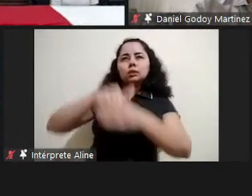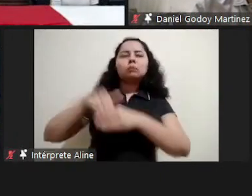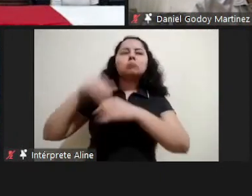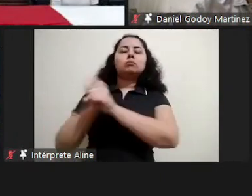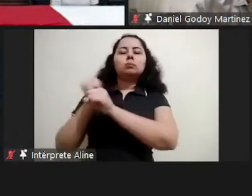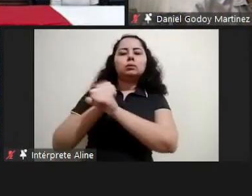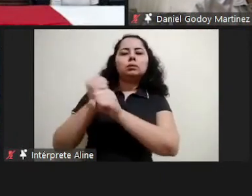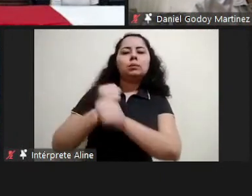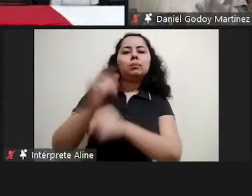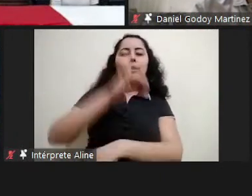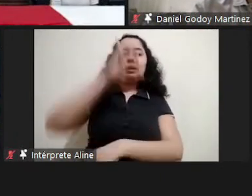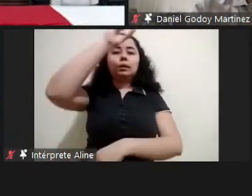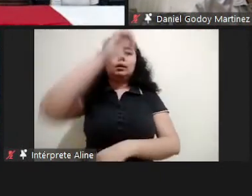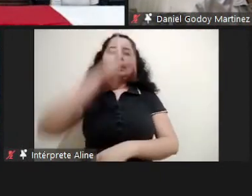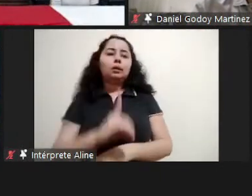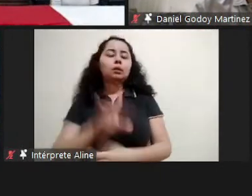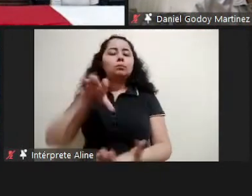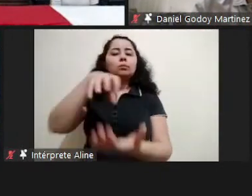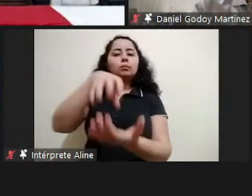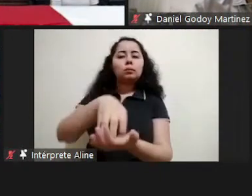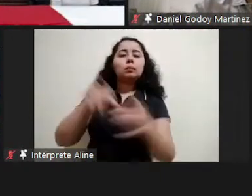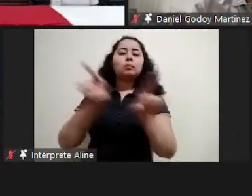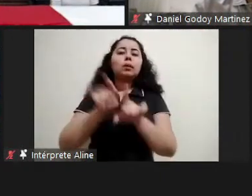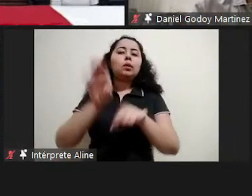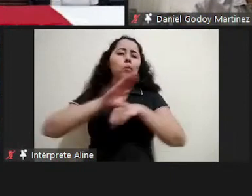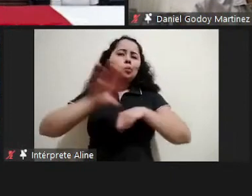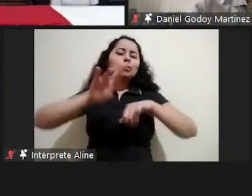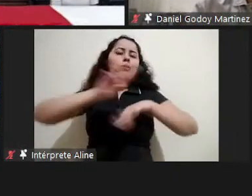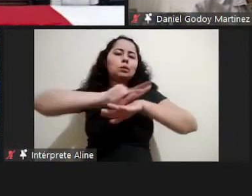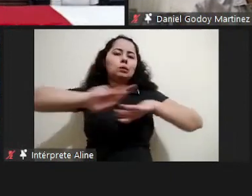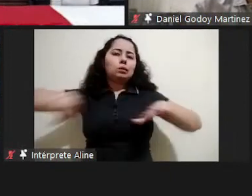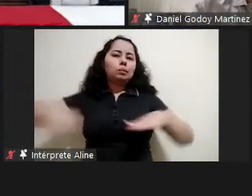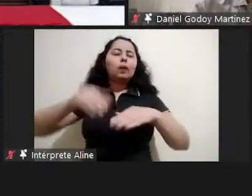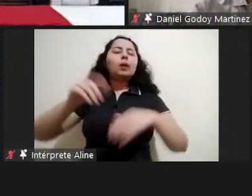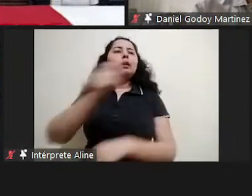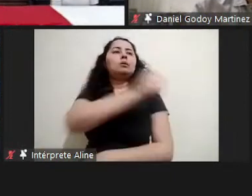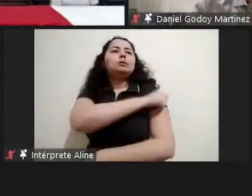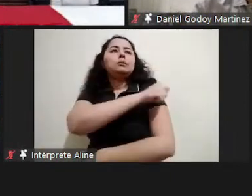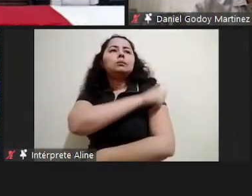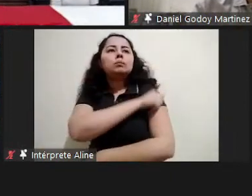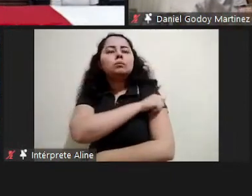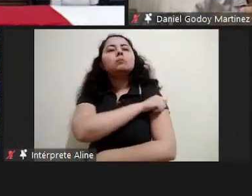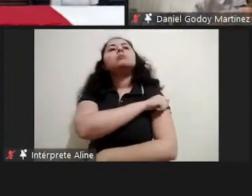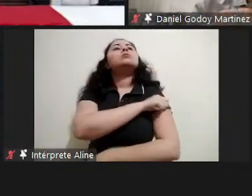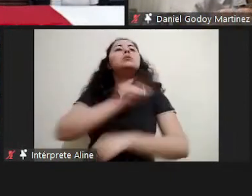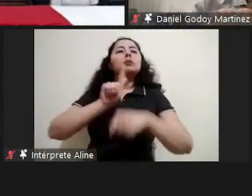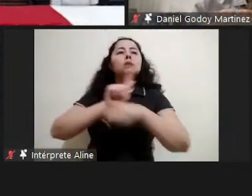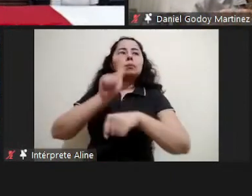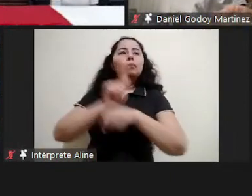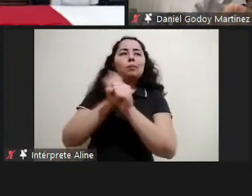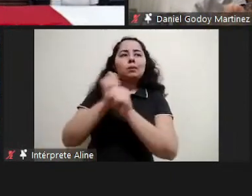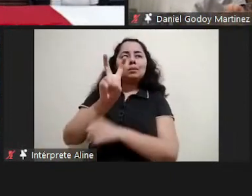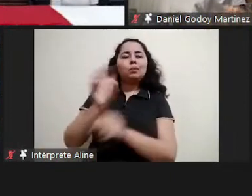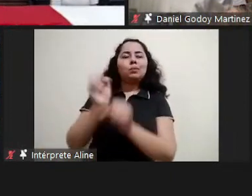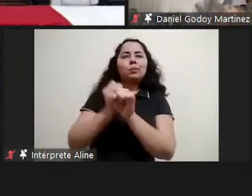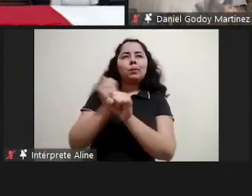curso. E com os alunos da graduação, participou por 5 anos do Projeto Rondon.